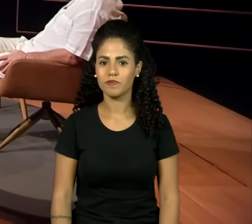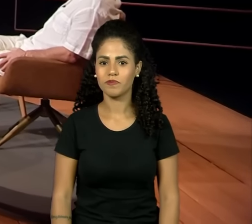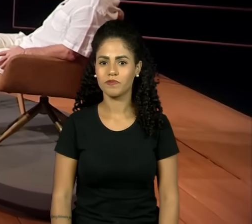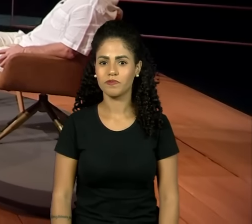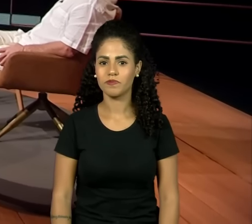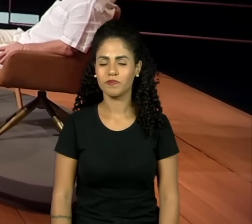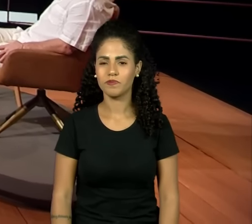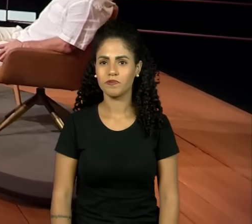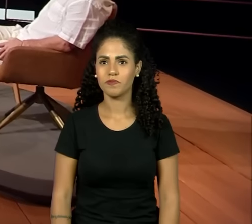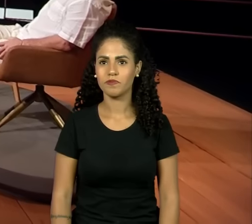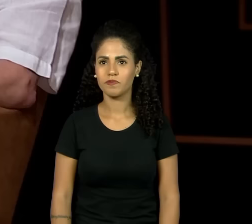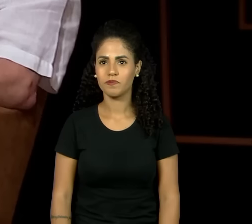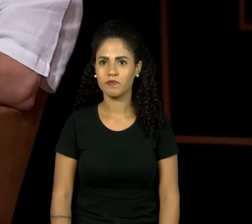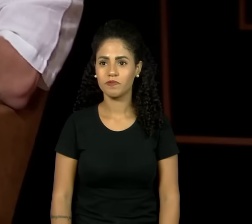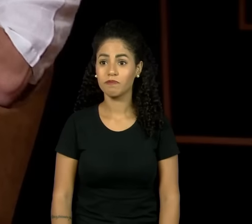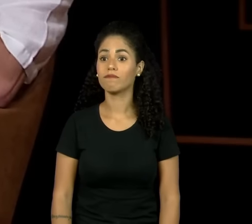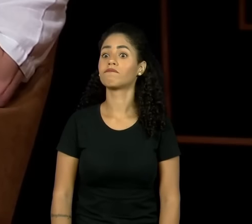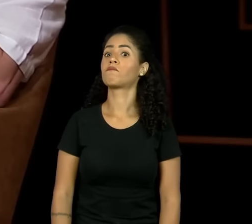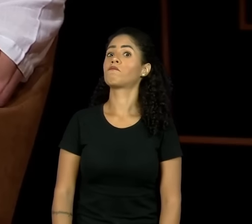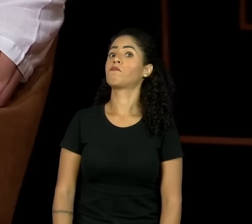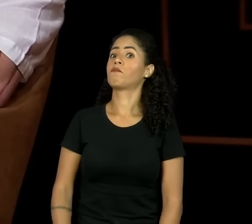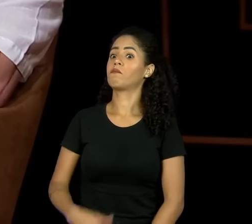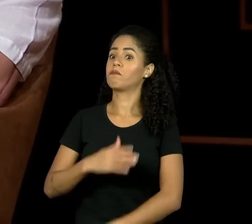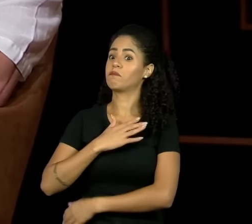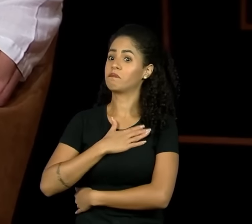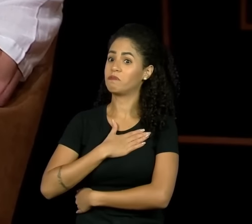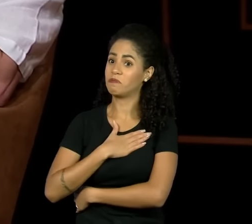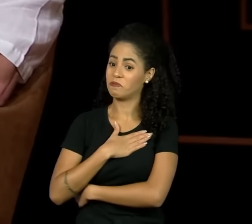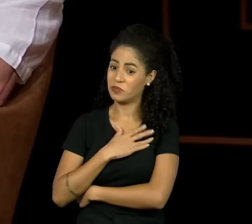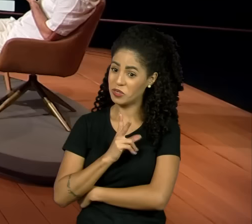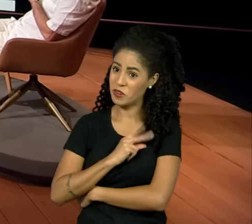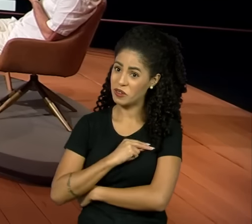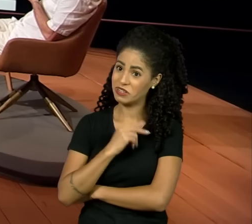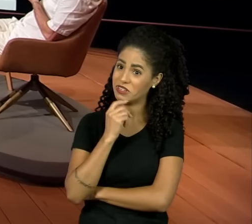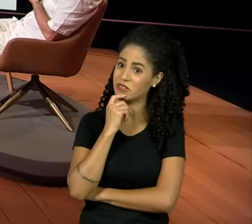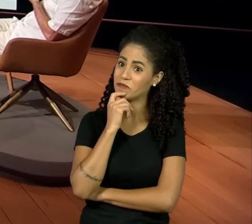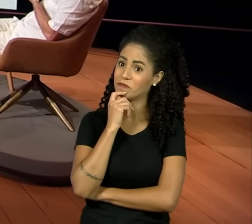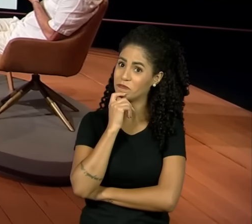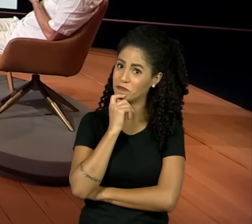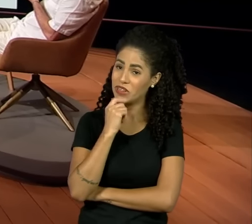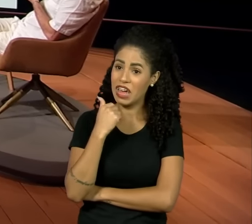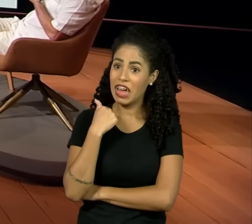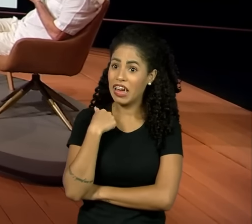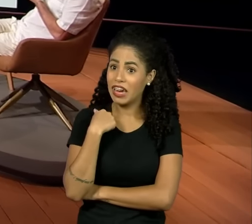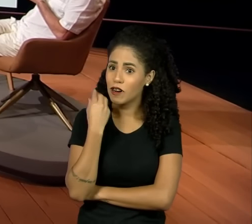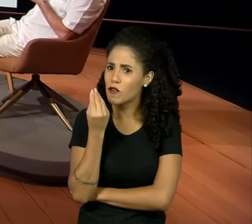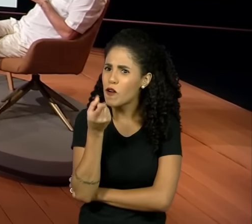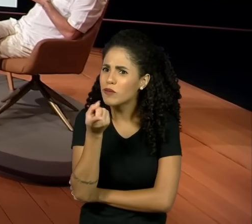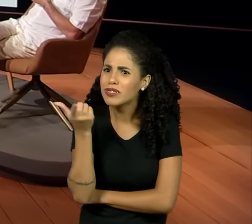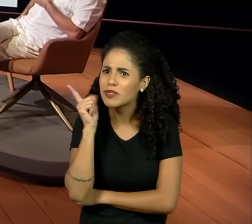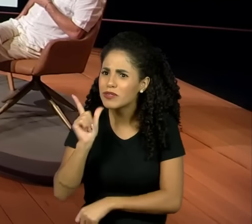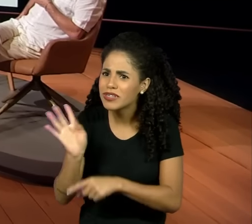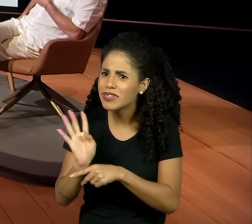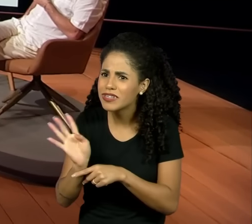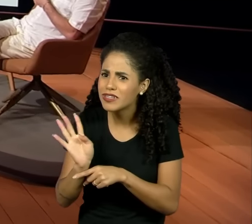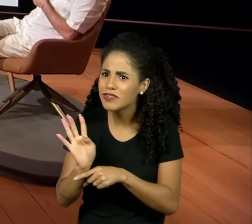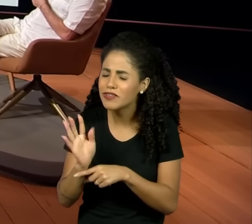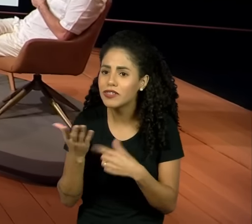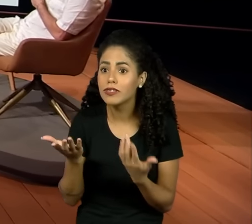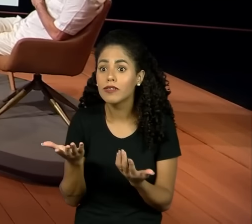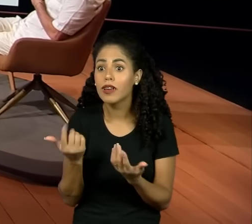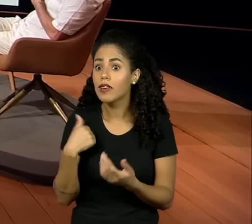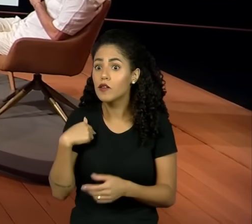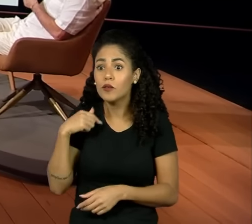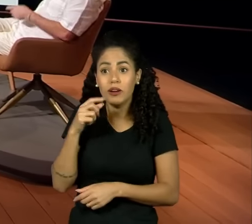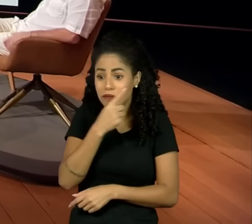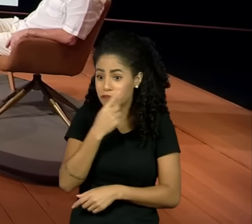país Ah legal ver você ali com 19 anos preciso ter esse vídeo pelo amor de deus eu nunca